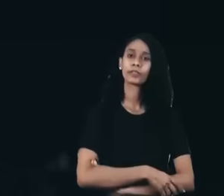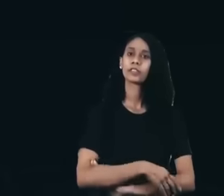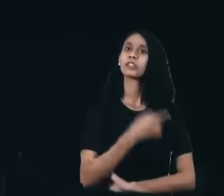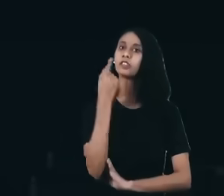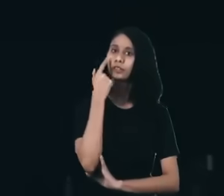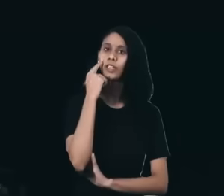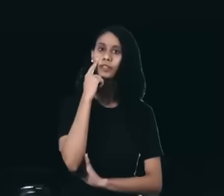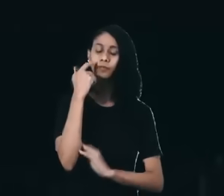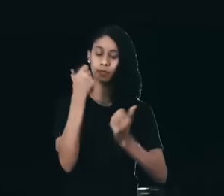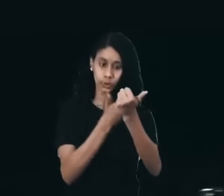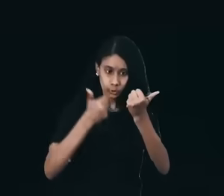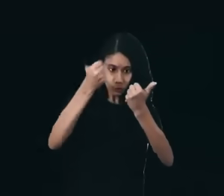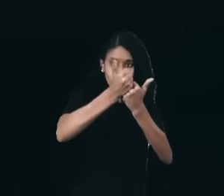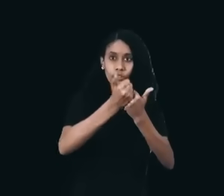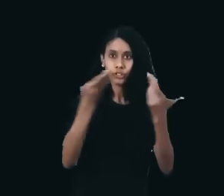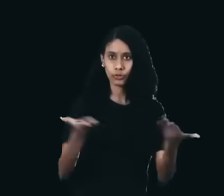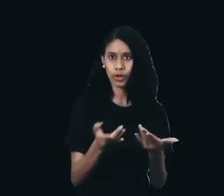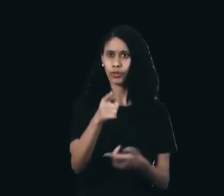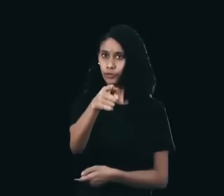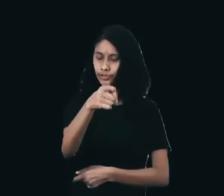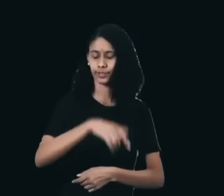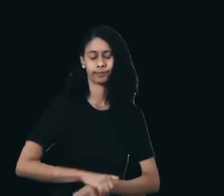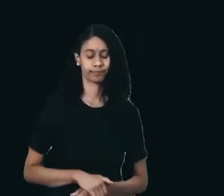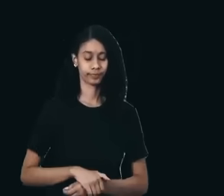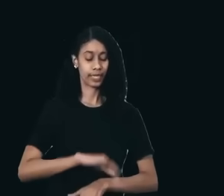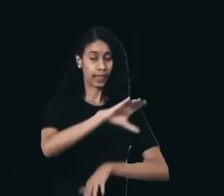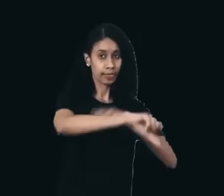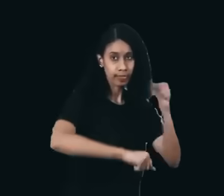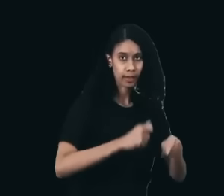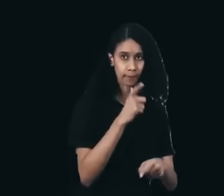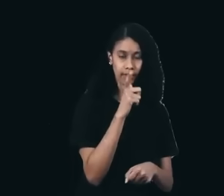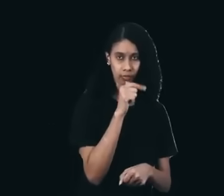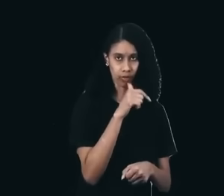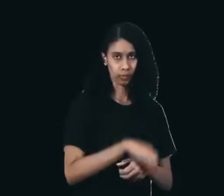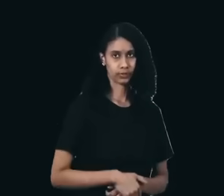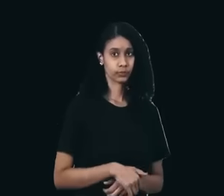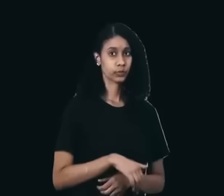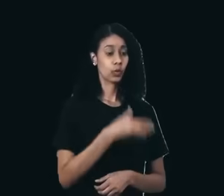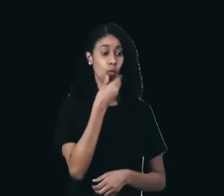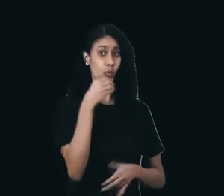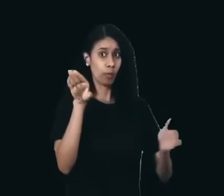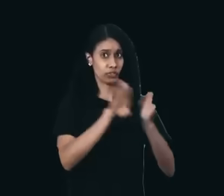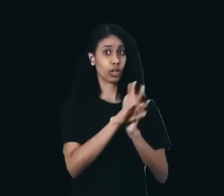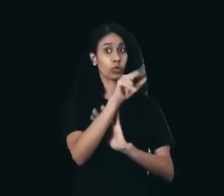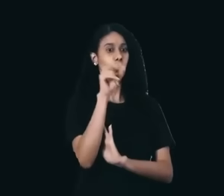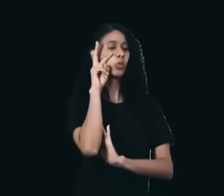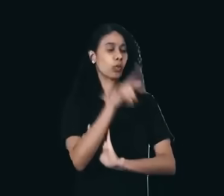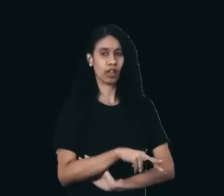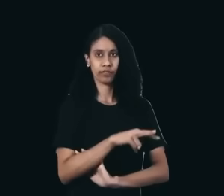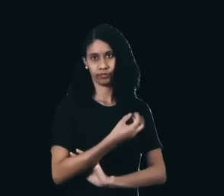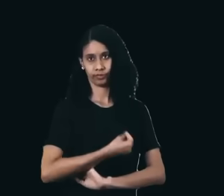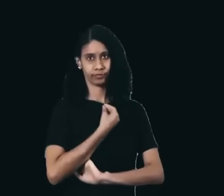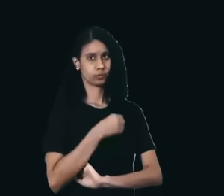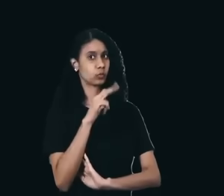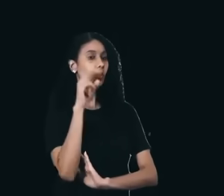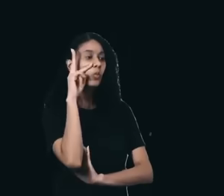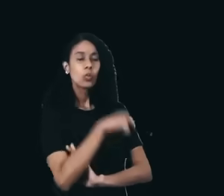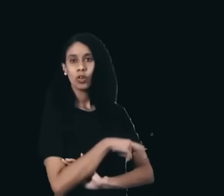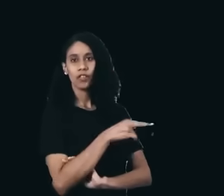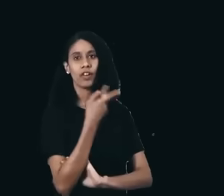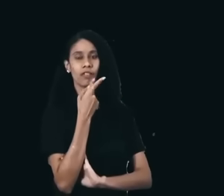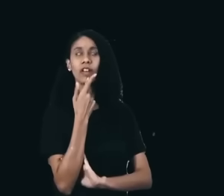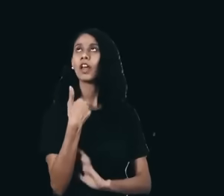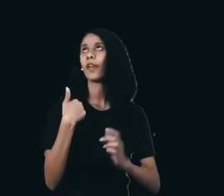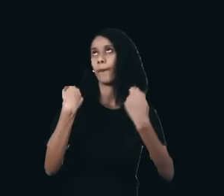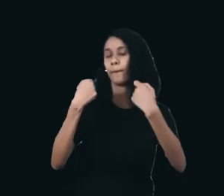no lugar de Rebeca. Tu tá no poço, tirando água. Chega um homem que tu nunca viu na vida. Diz assim, eu preciso beber